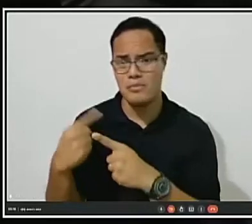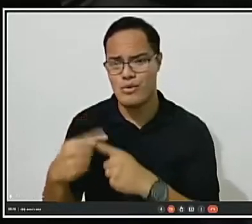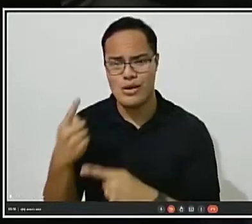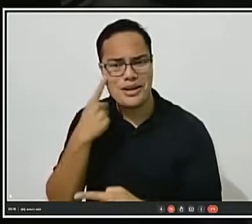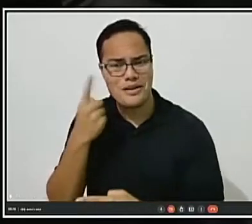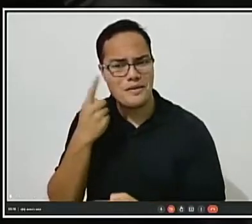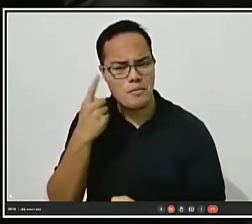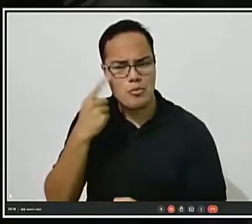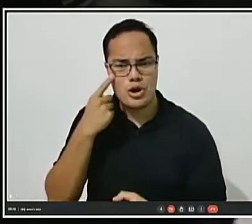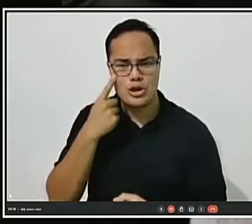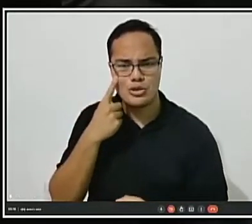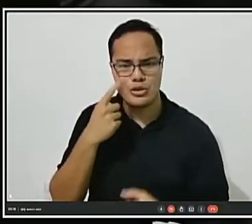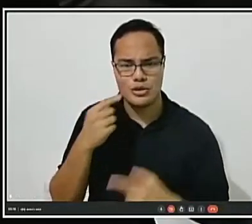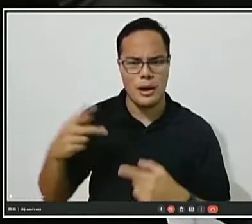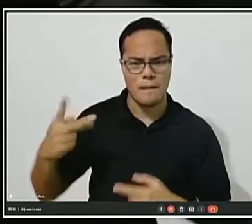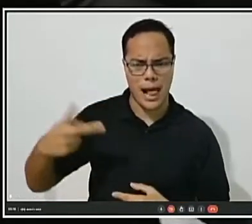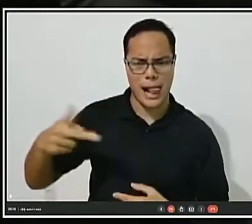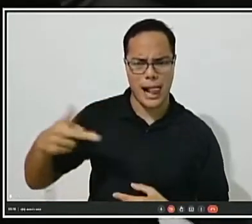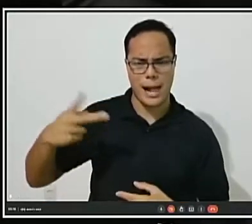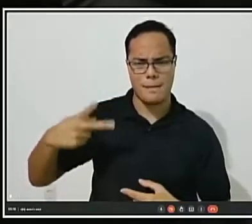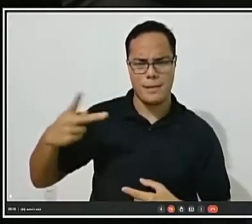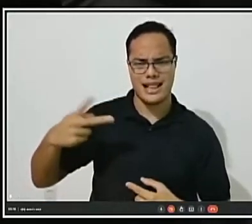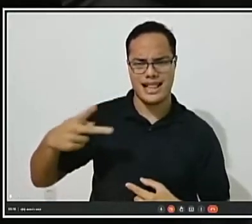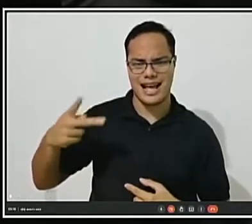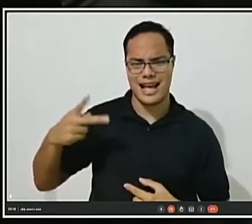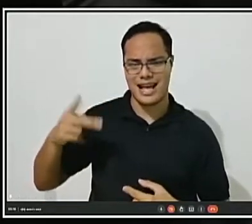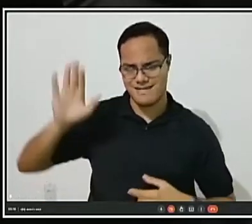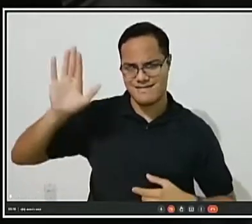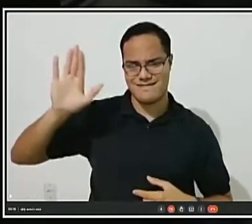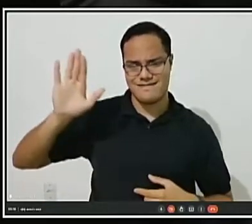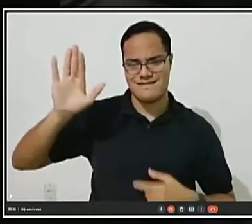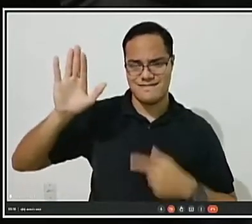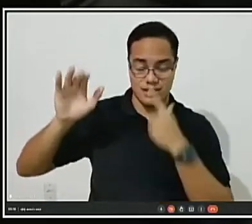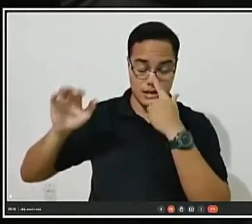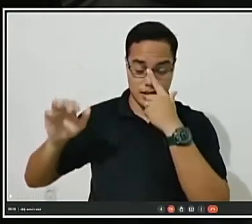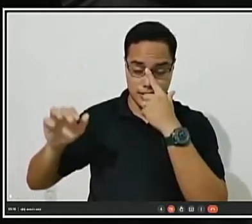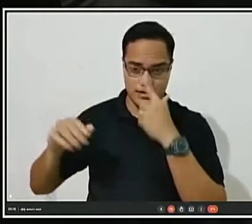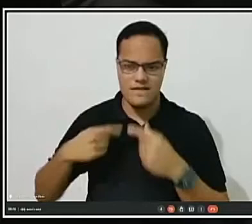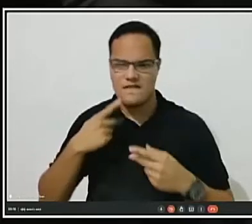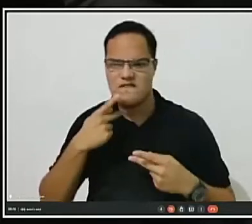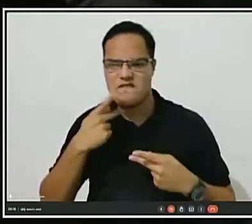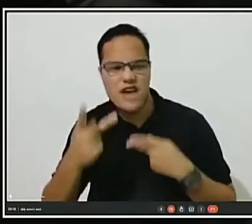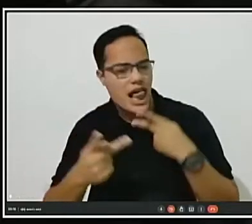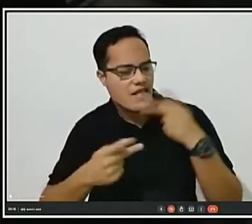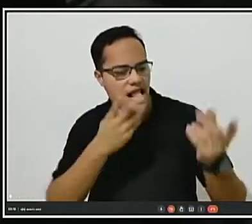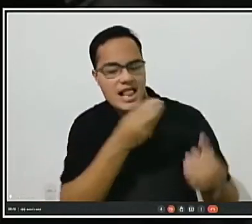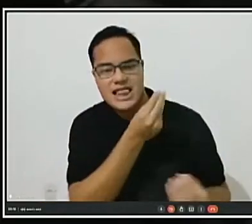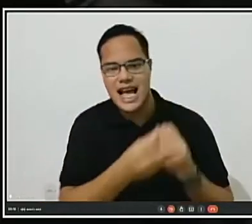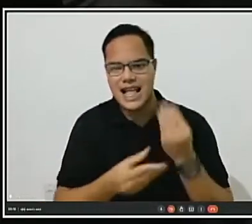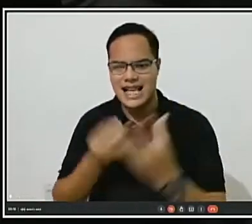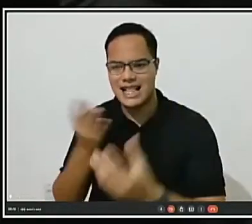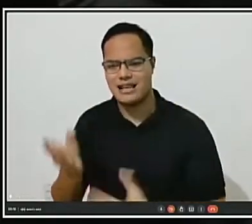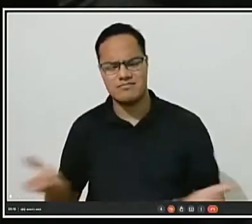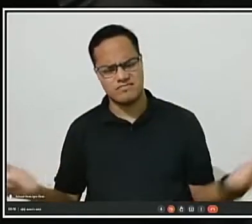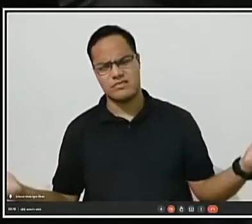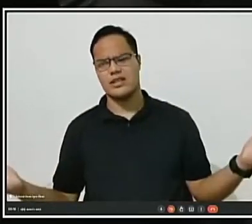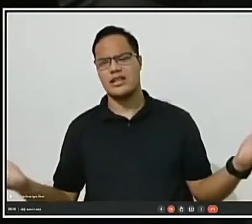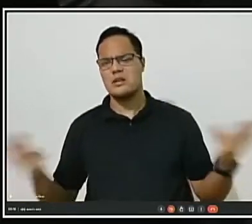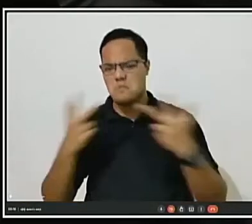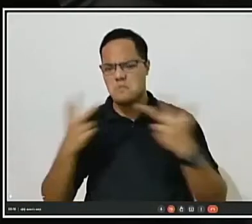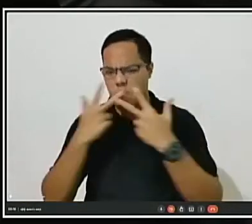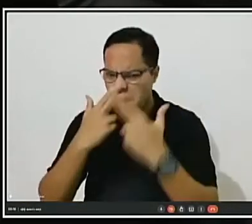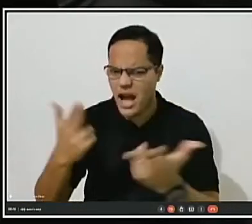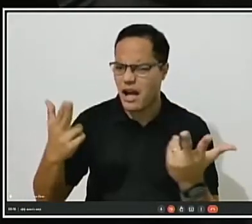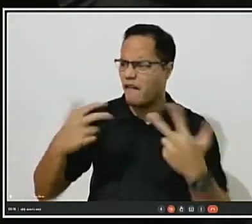Isso é uma vergonha, uma vergonha. Tem que acabar com esse tipo de político aqui na nossa cidade. Fica aqui registrada